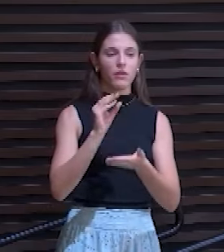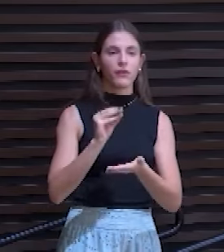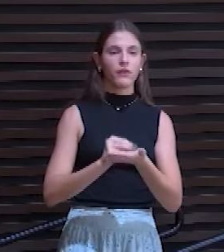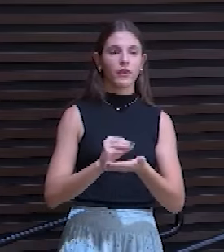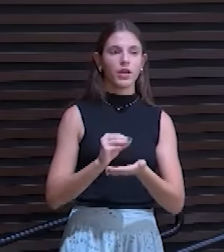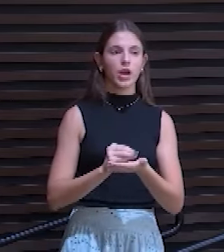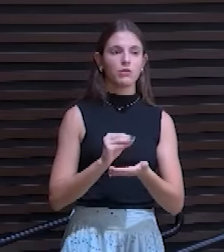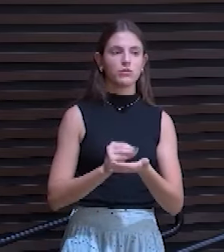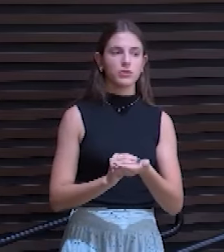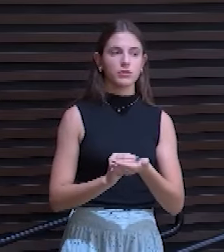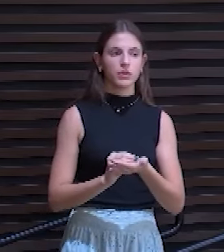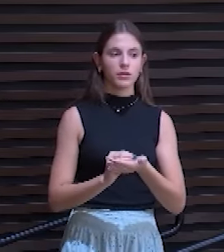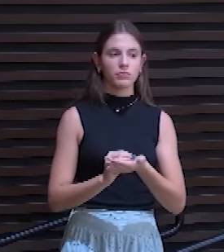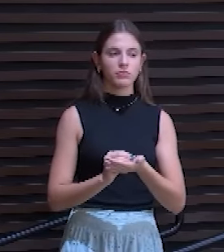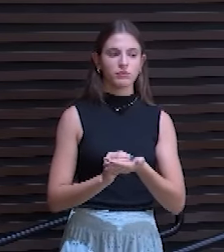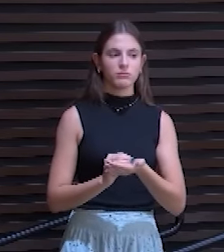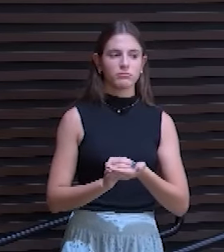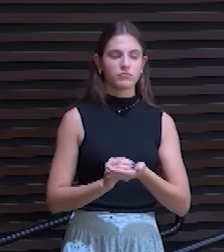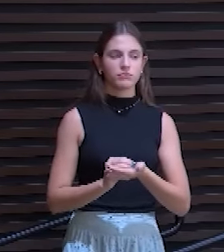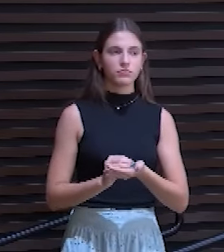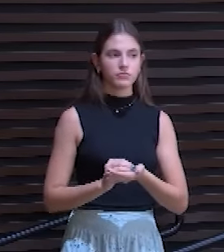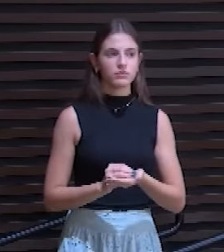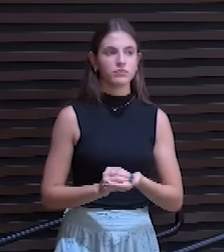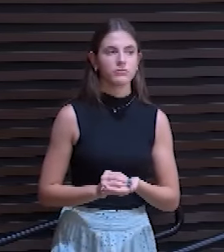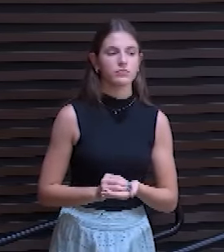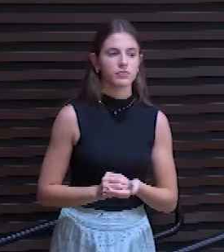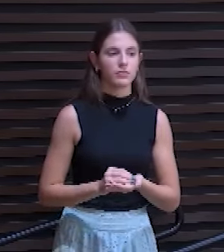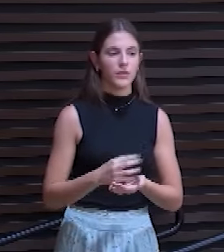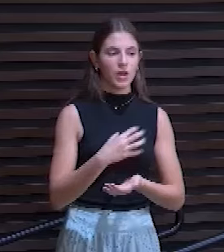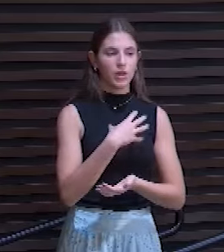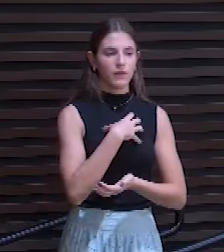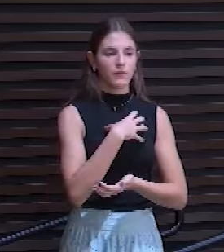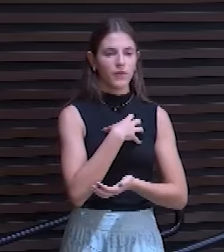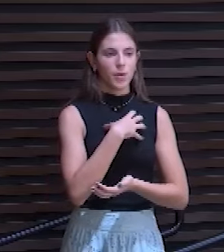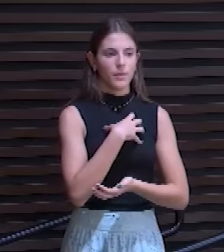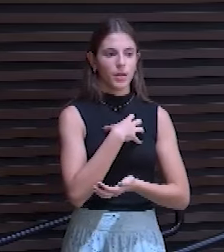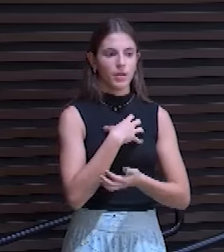na postura da maioria de pais cristãos. Olha